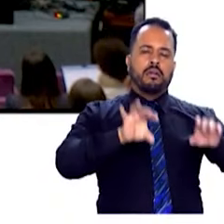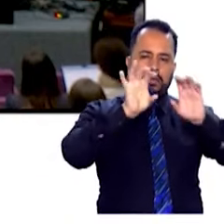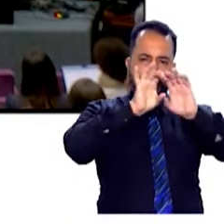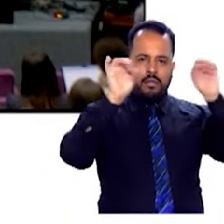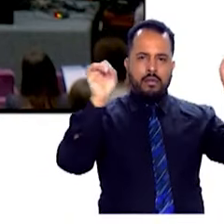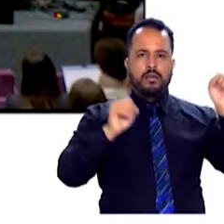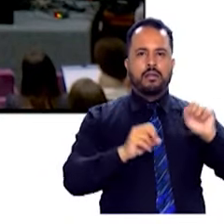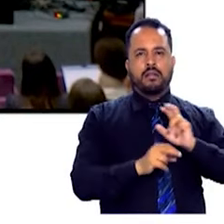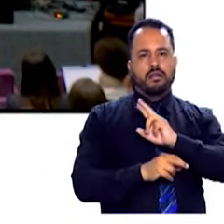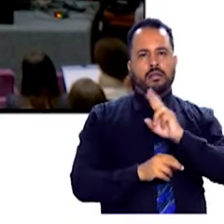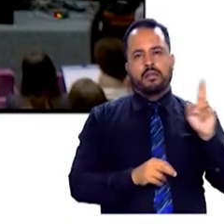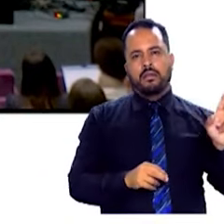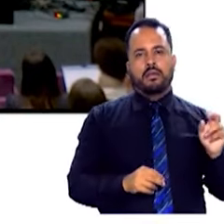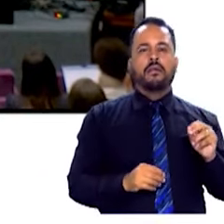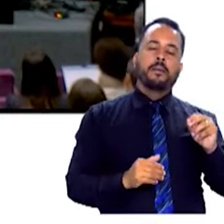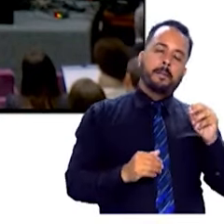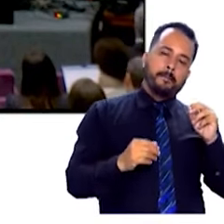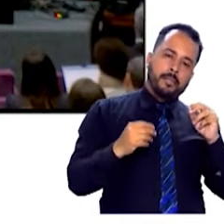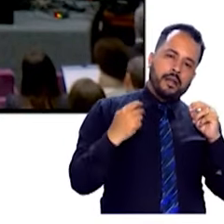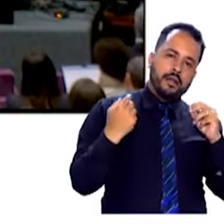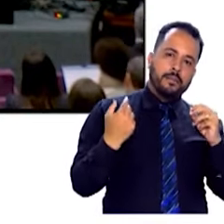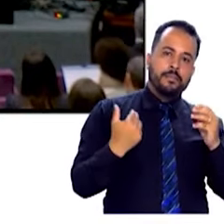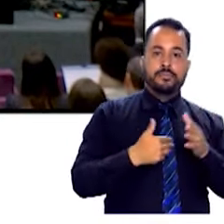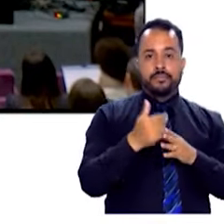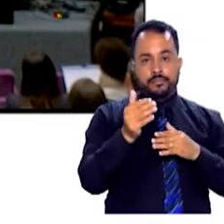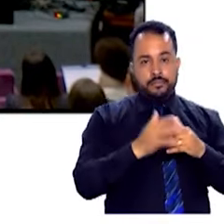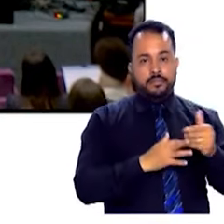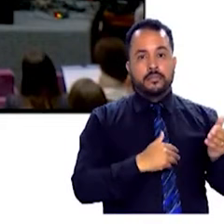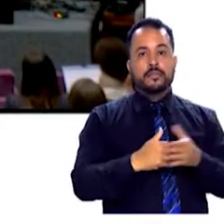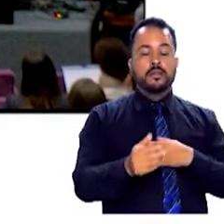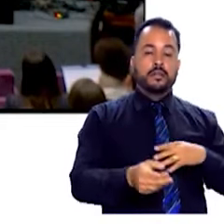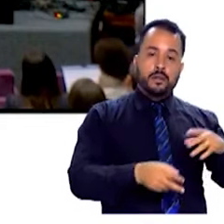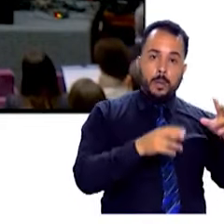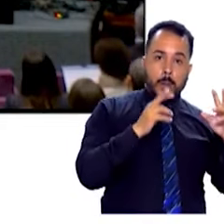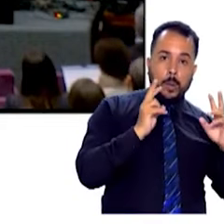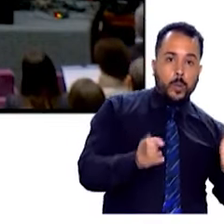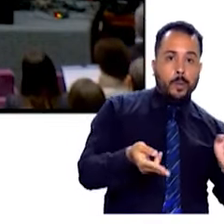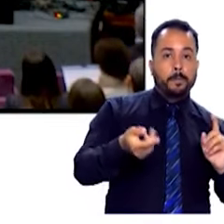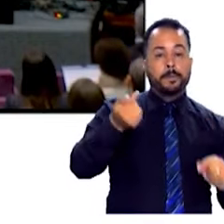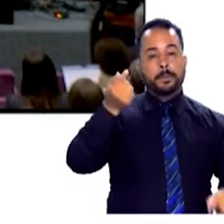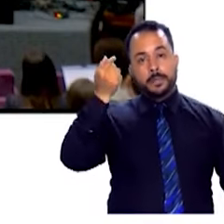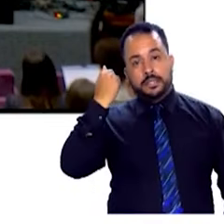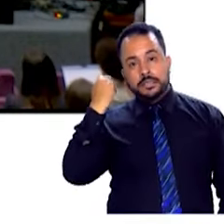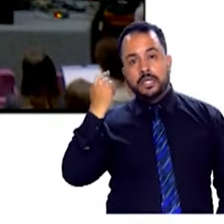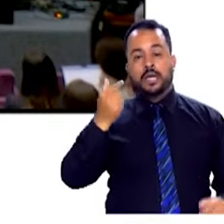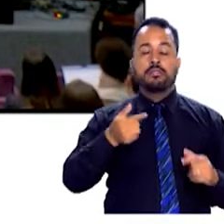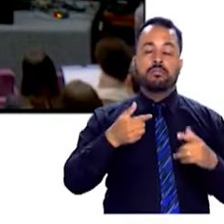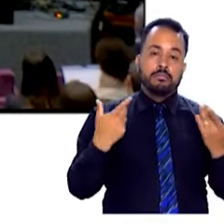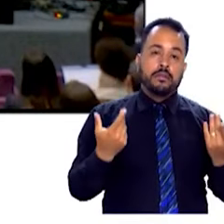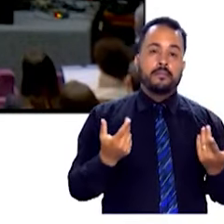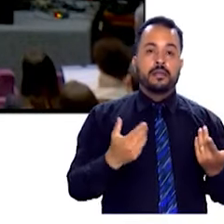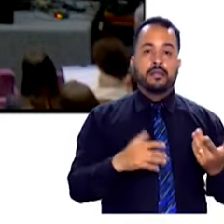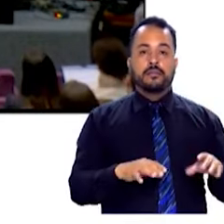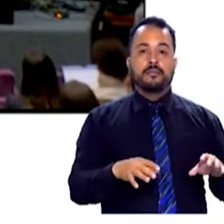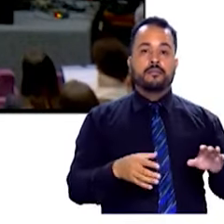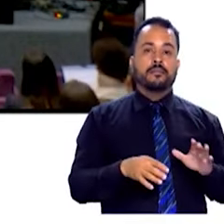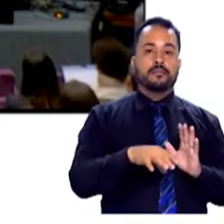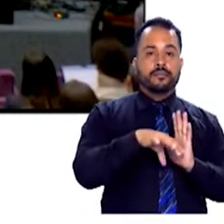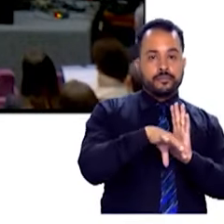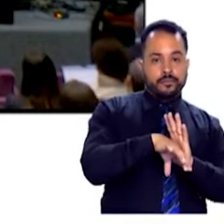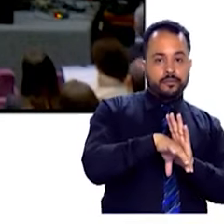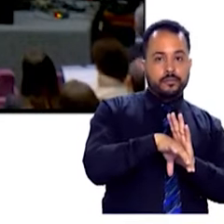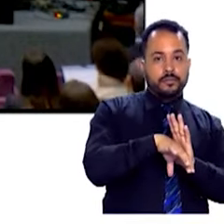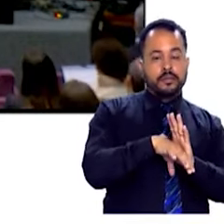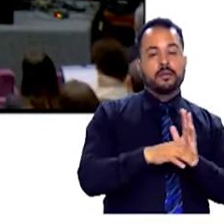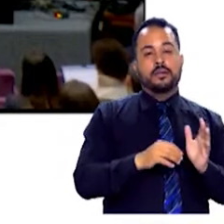mesmas mantém as mesmas competências do que era antigamente o comitê judicial da House of Lords da câmara dos Lords a câmara dos Lordes num processo longo